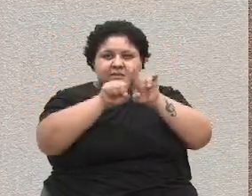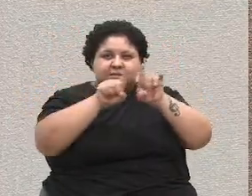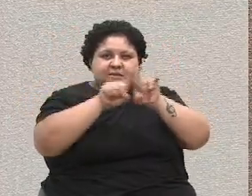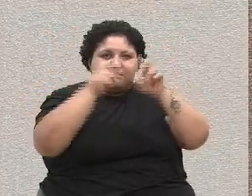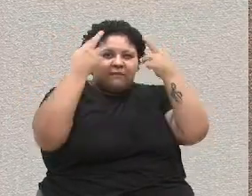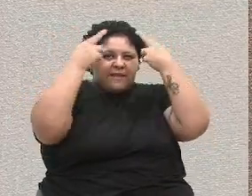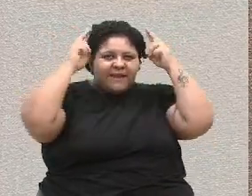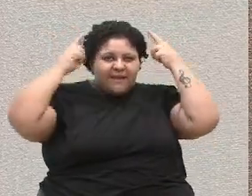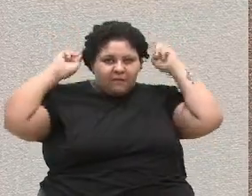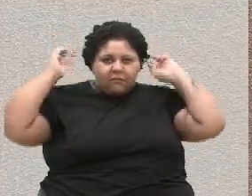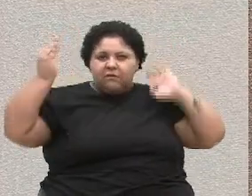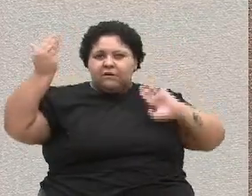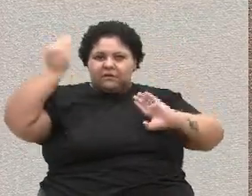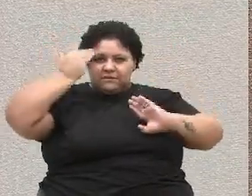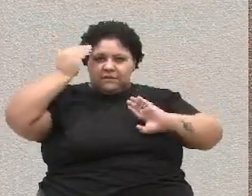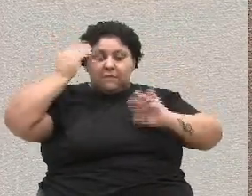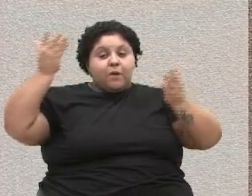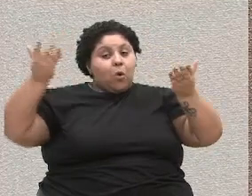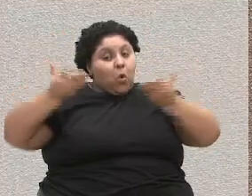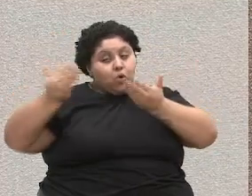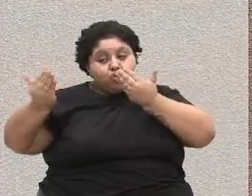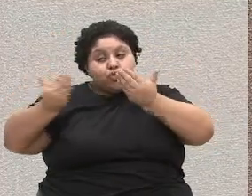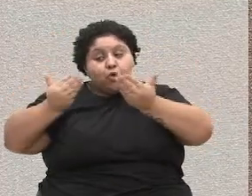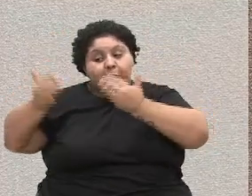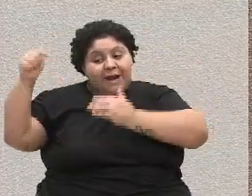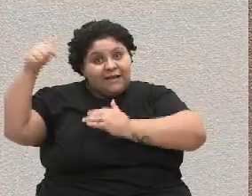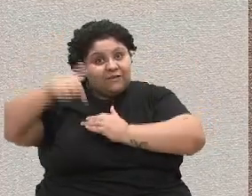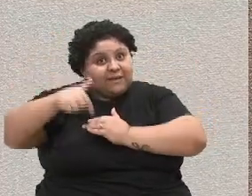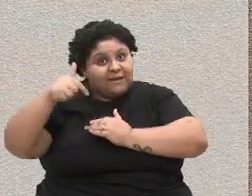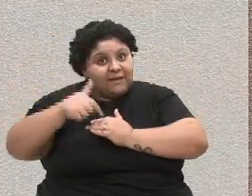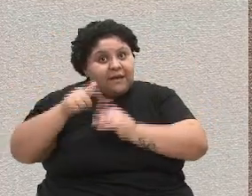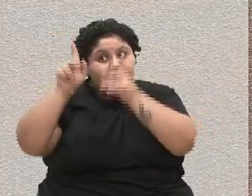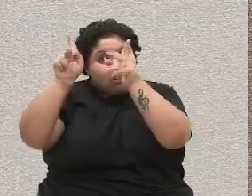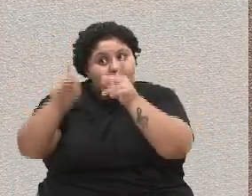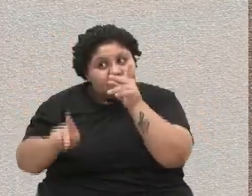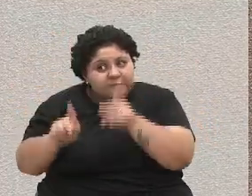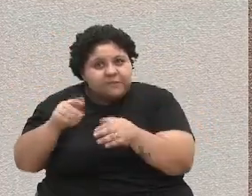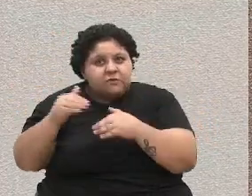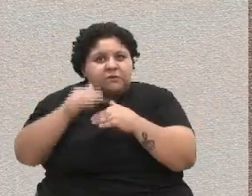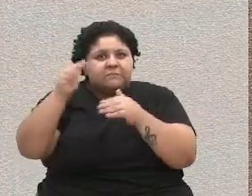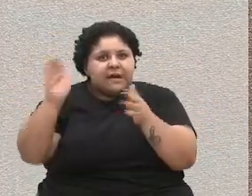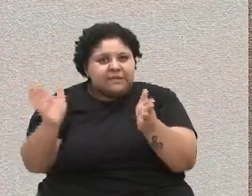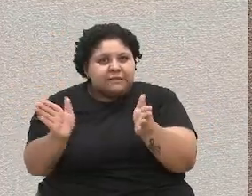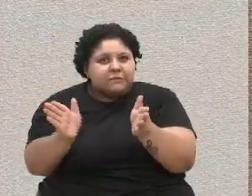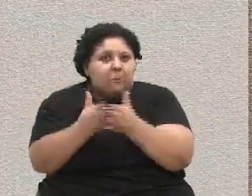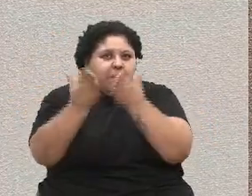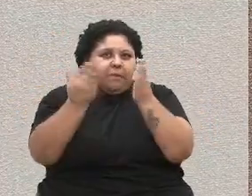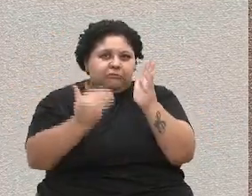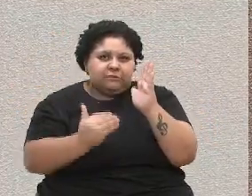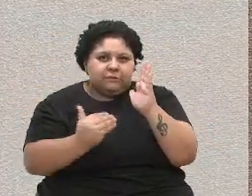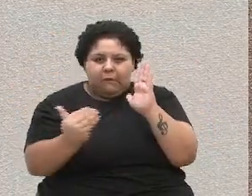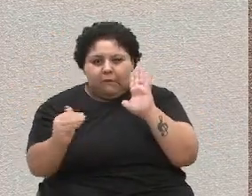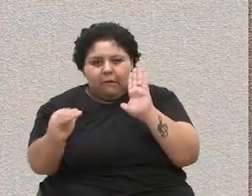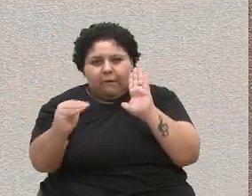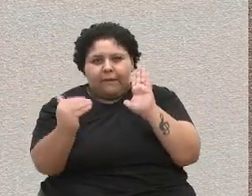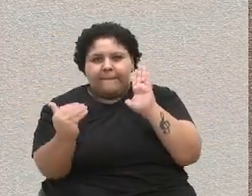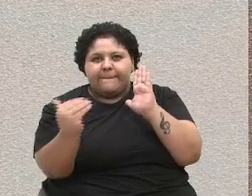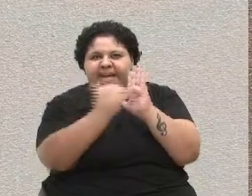a classe média. Sem contar o arcabouço fiscal, que já vai começar, a reforma tributária, que vai pesar por